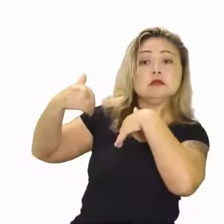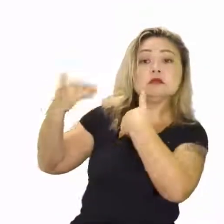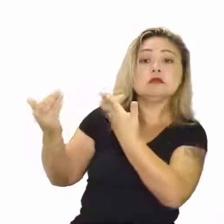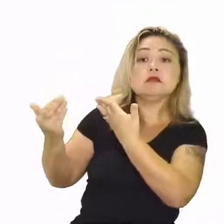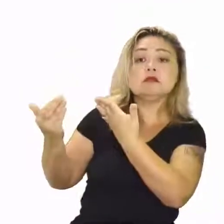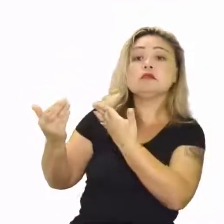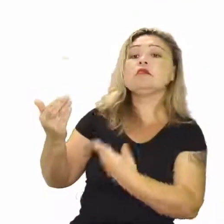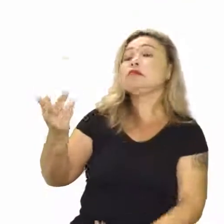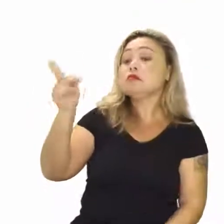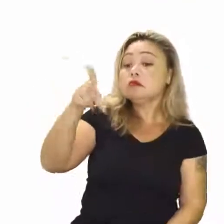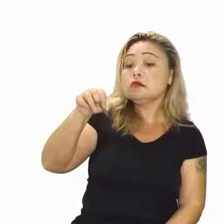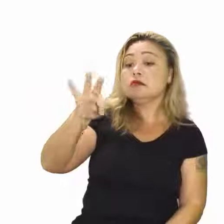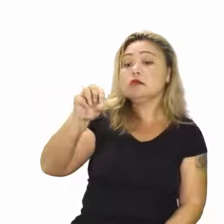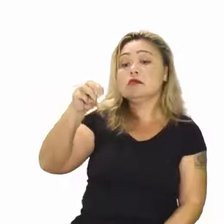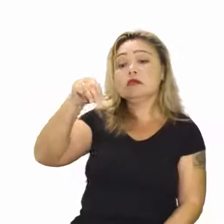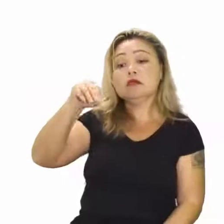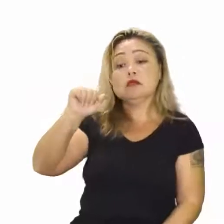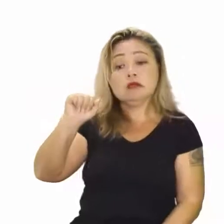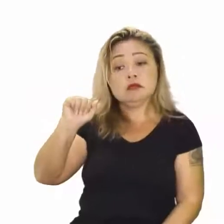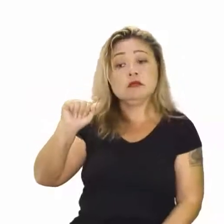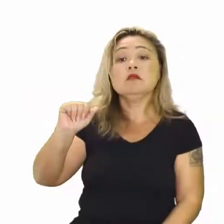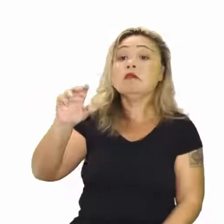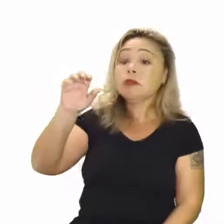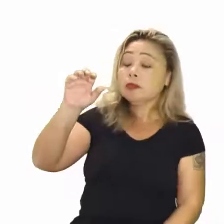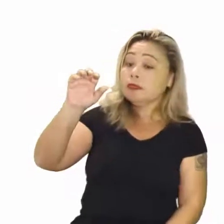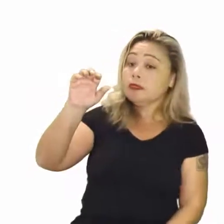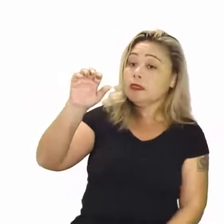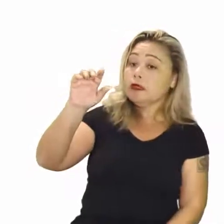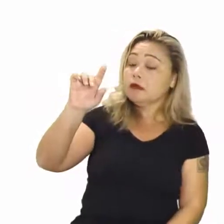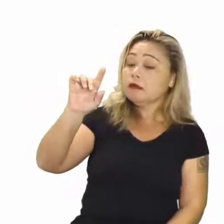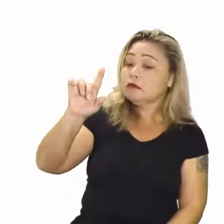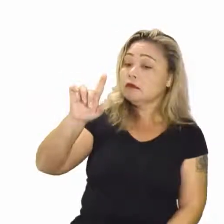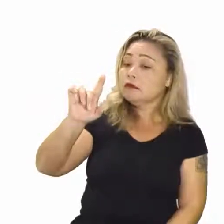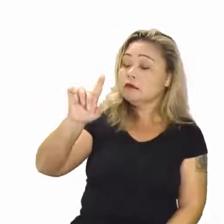estamos vendo aqui. Em Potsdam, decidiu-se